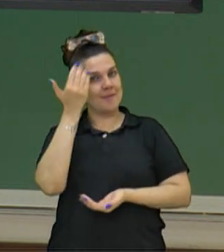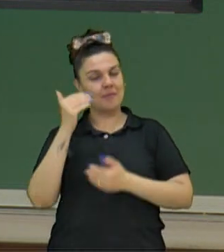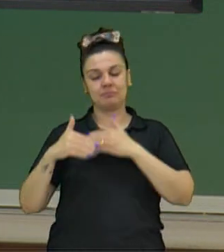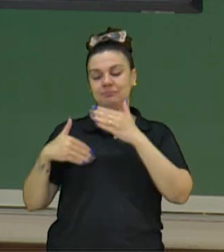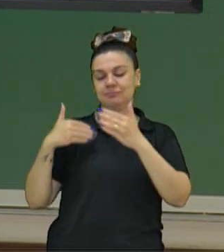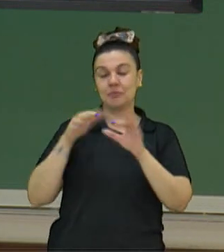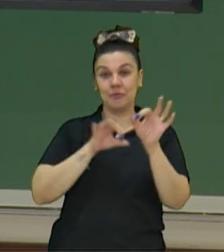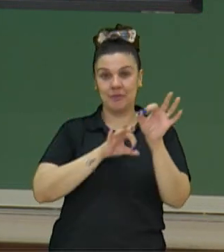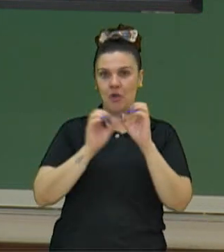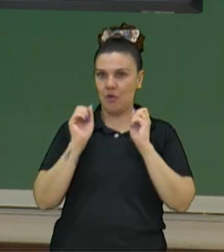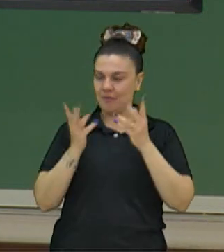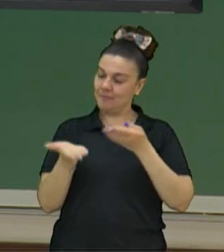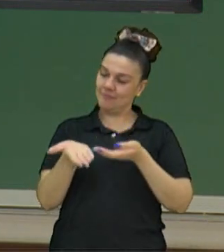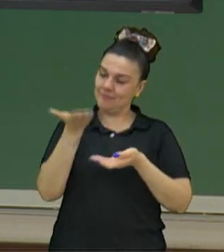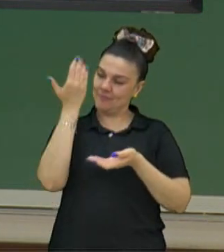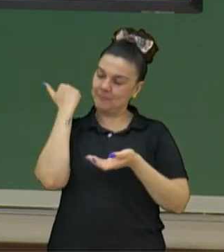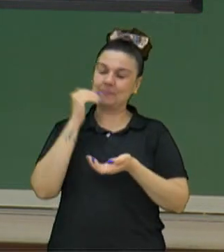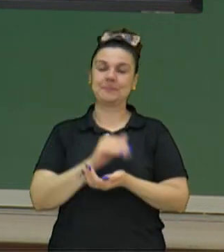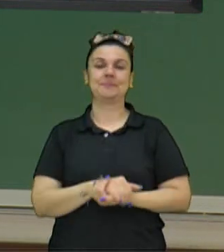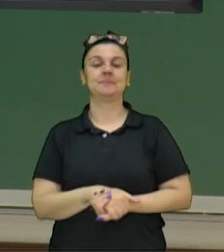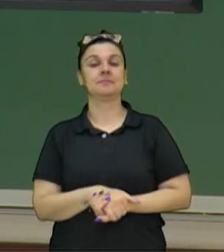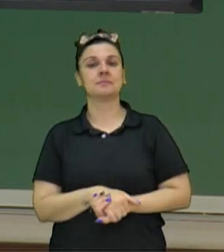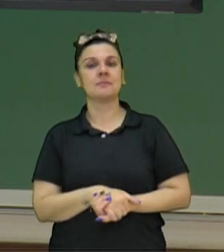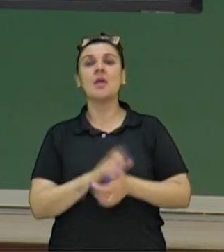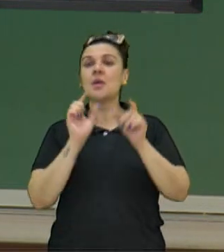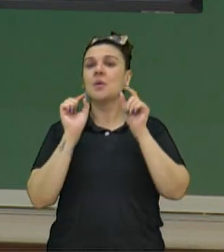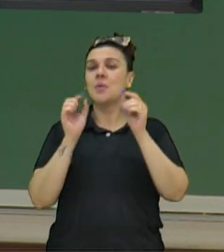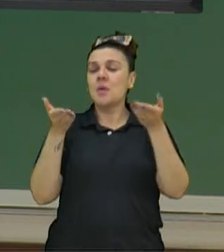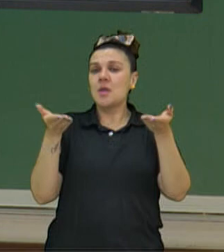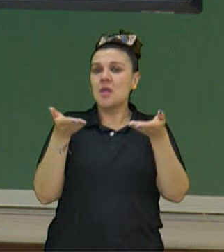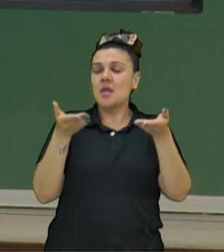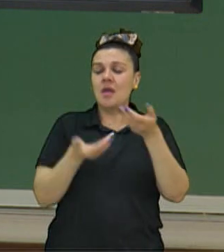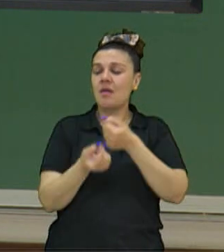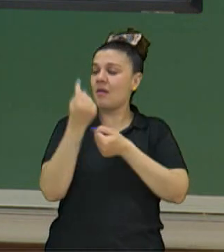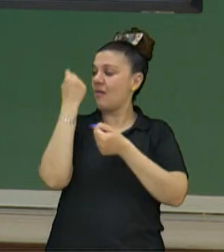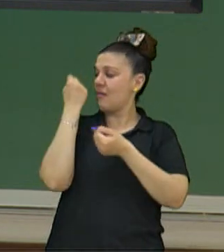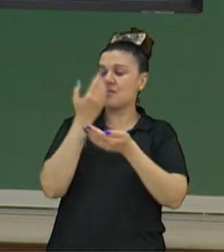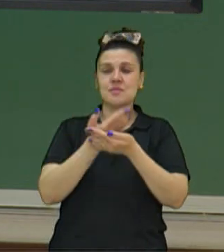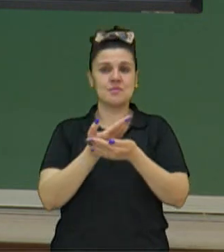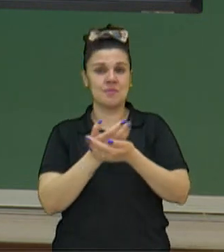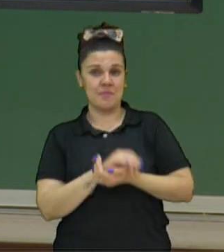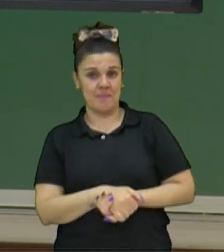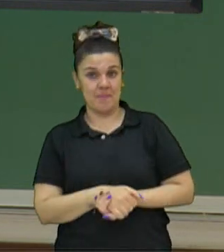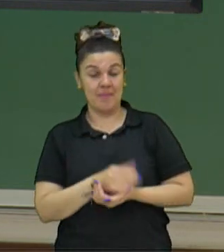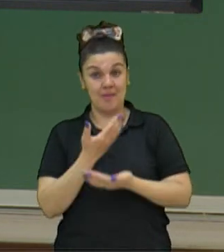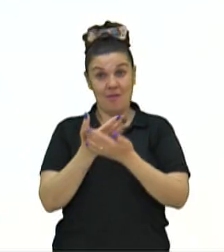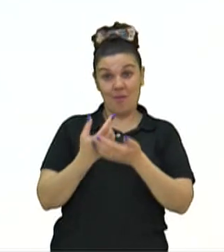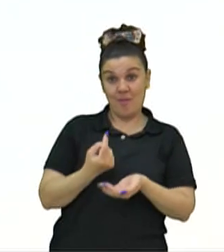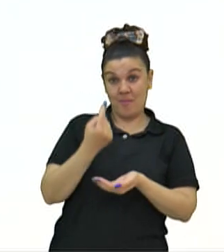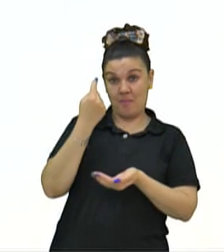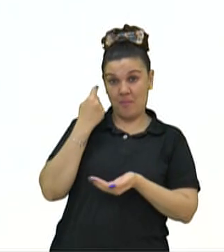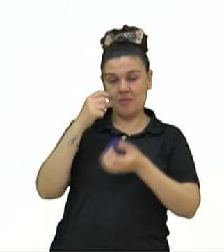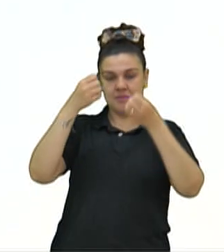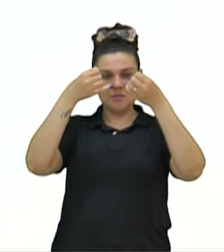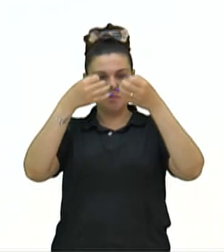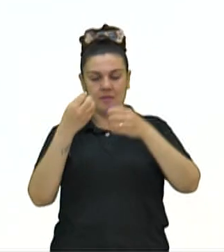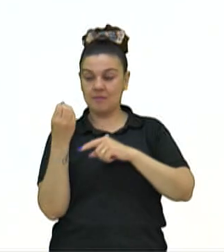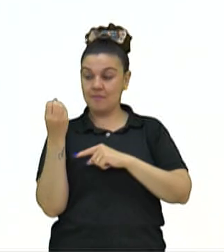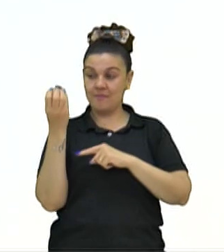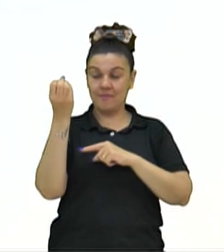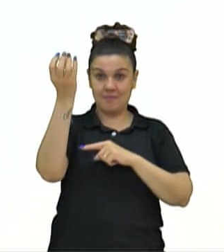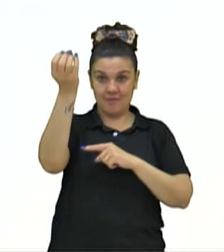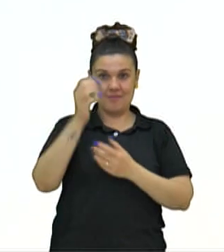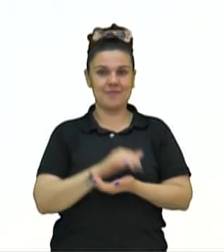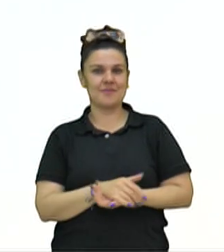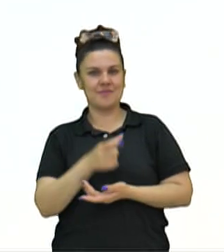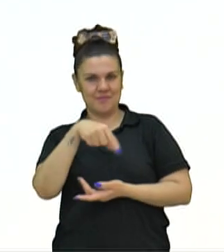vamos resolvendo. Let's go? Então vamos lá. O que a gente estudou na aula passada? A aula passada a gente viu relatos de uma viagem, vocês